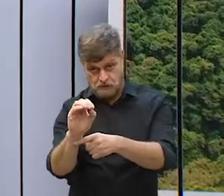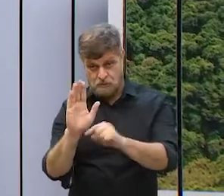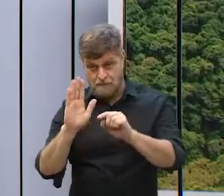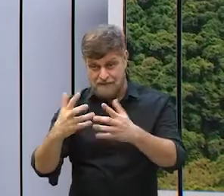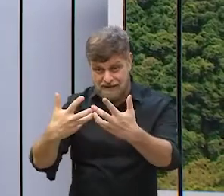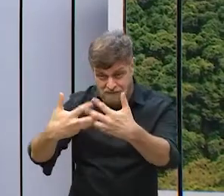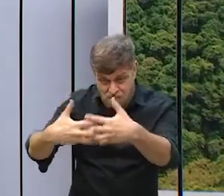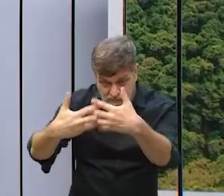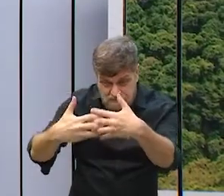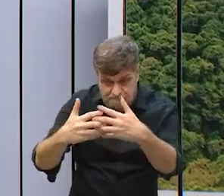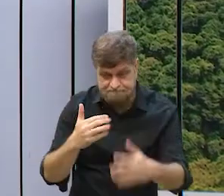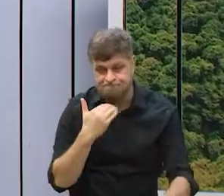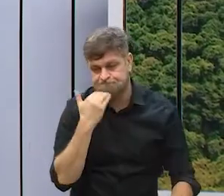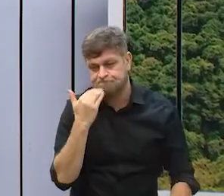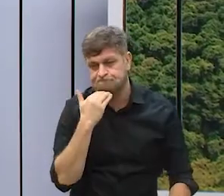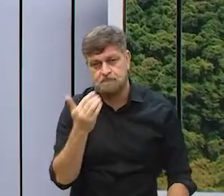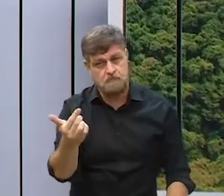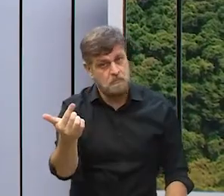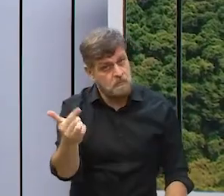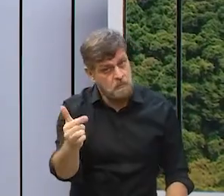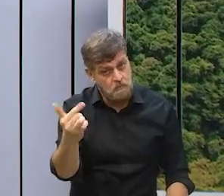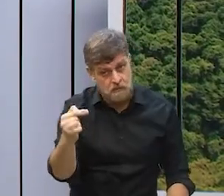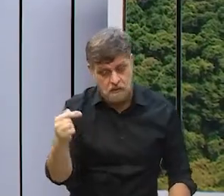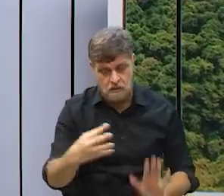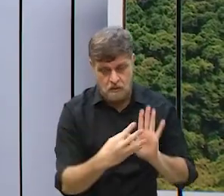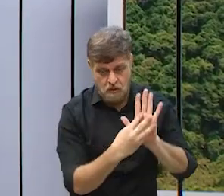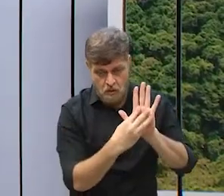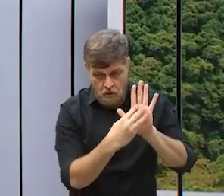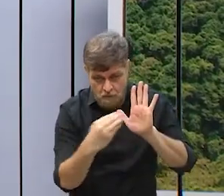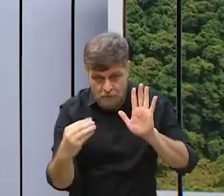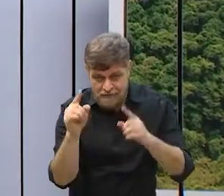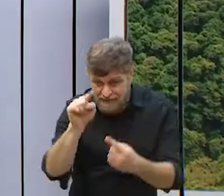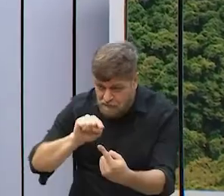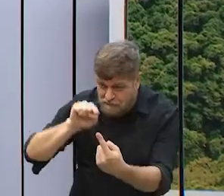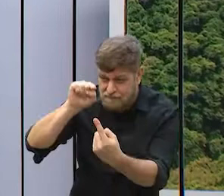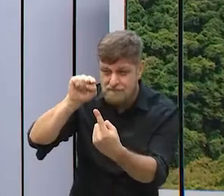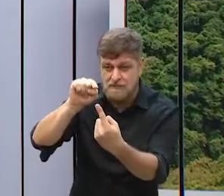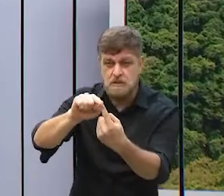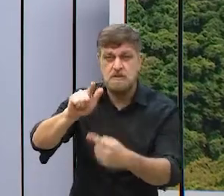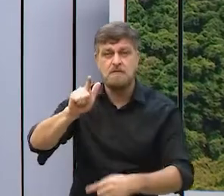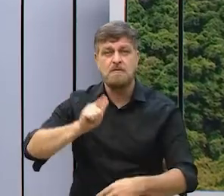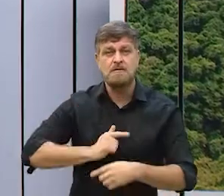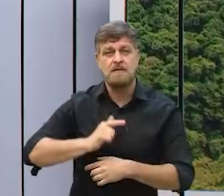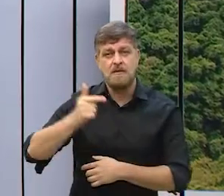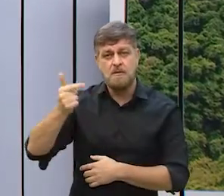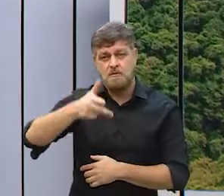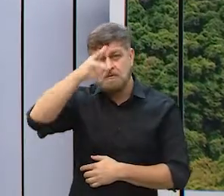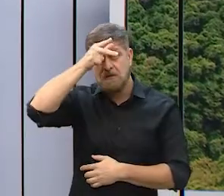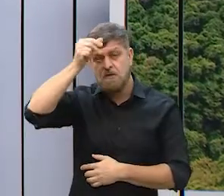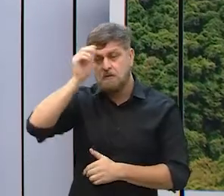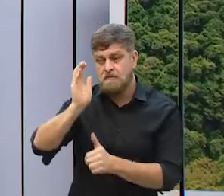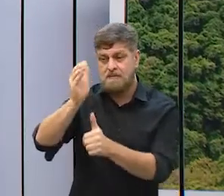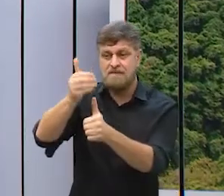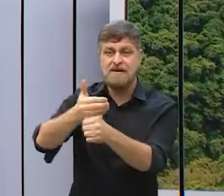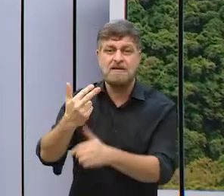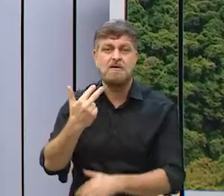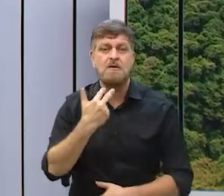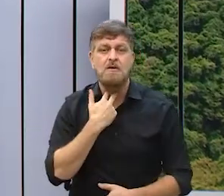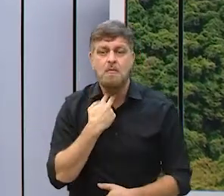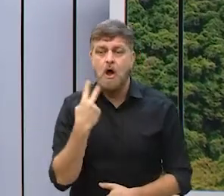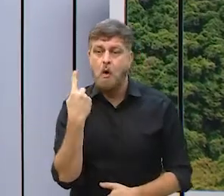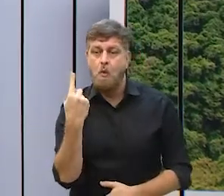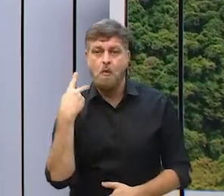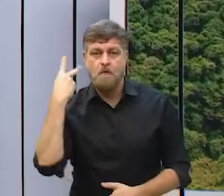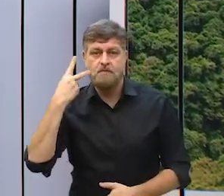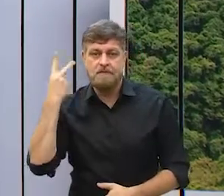se tem. E é preciso, nesse modelo, ser muito objetivo. Não é? O subprefeito não pode estar ligado a um